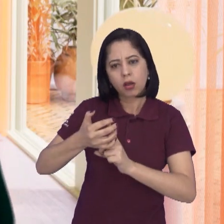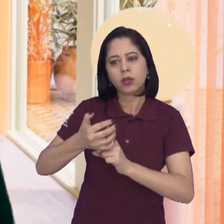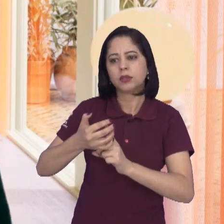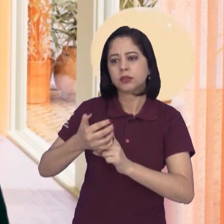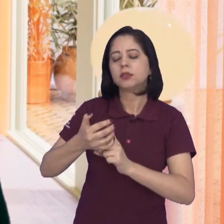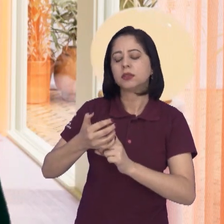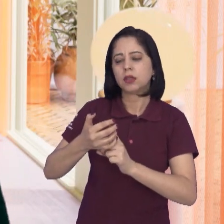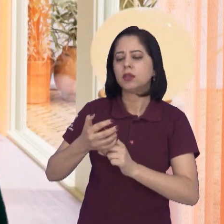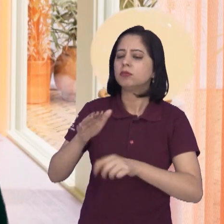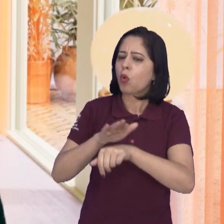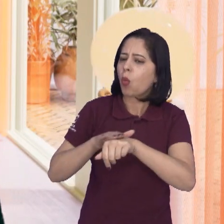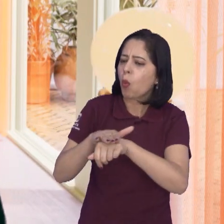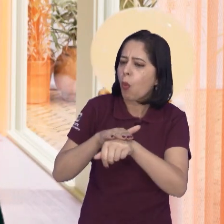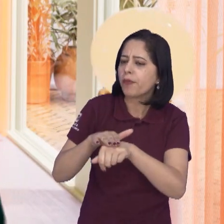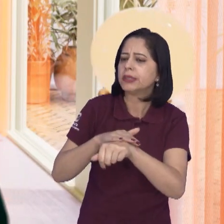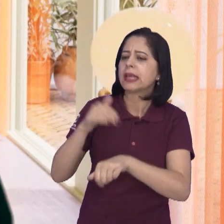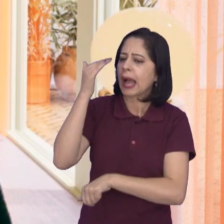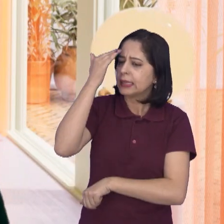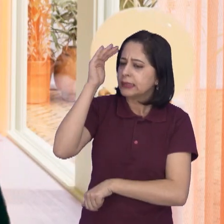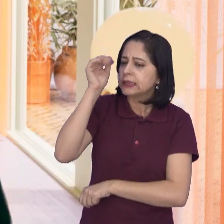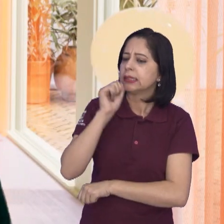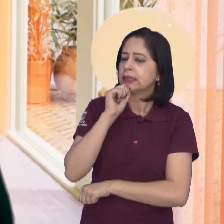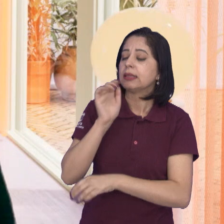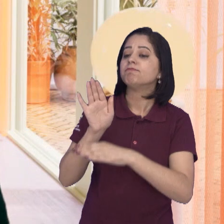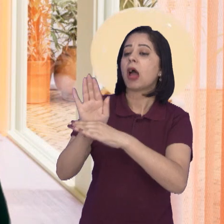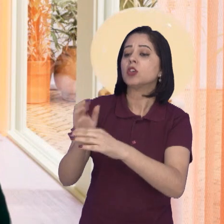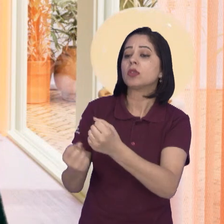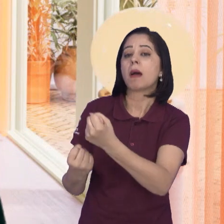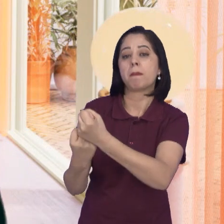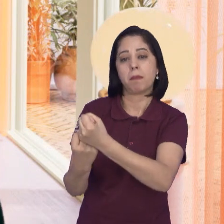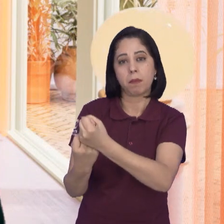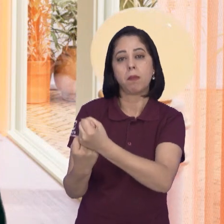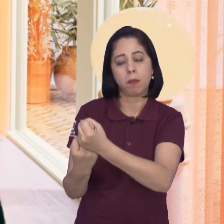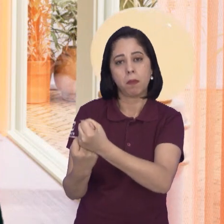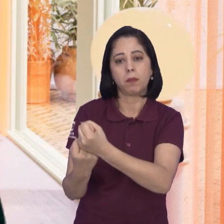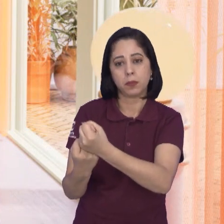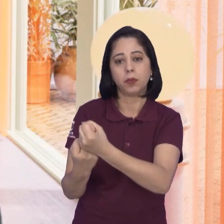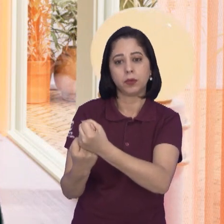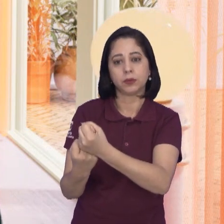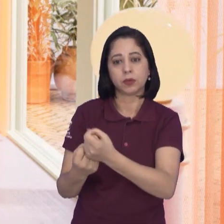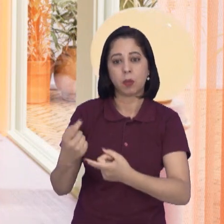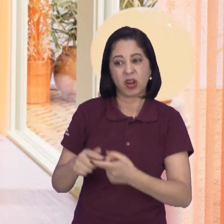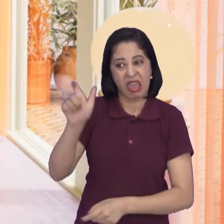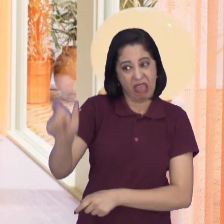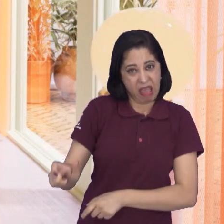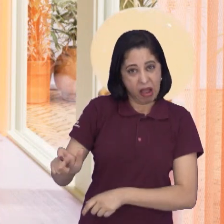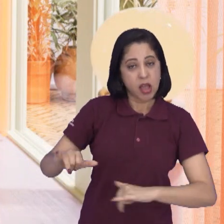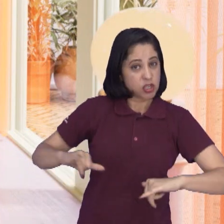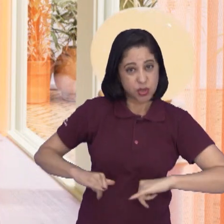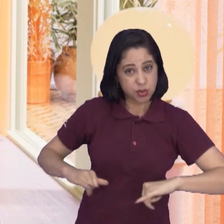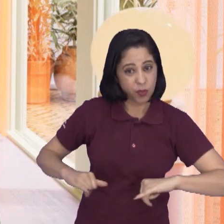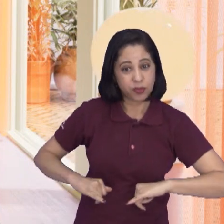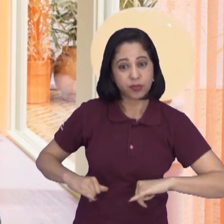escuta ativa, de entender ali, de poder proporcionar um conforto e realmente para que a pessoa que sofreu, né, esse assédio